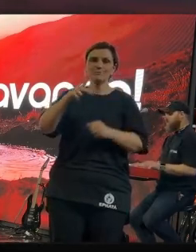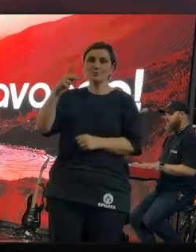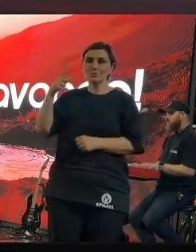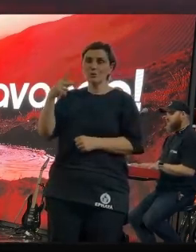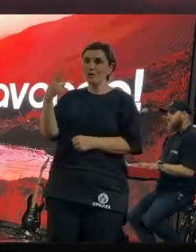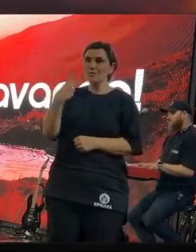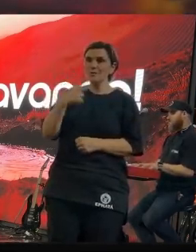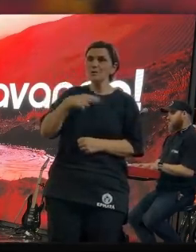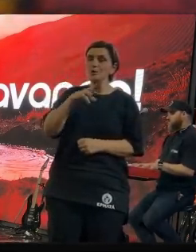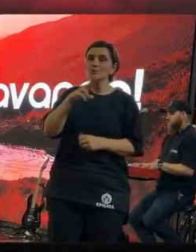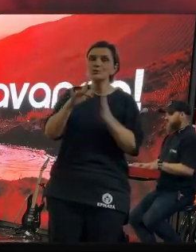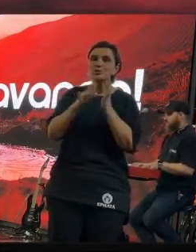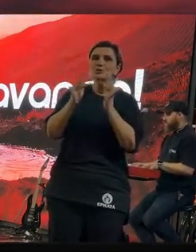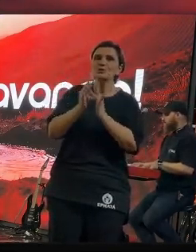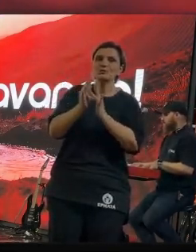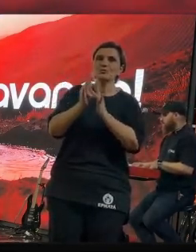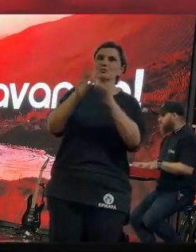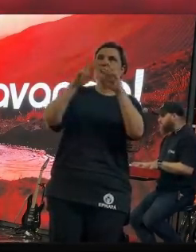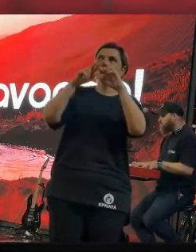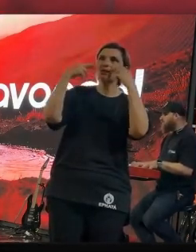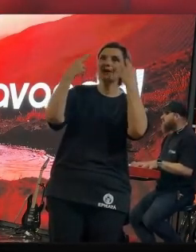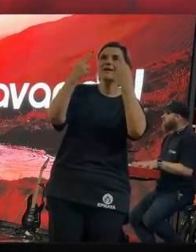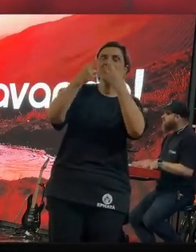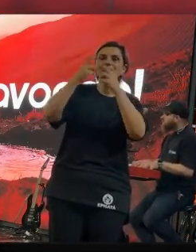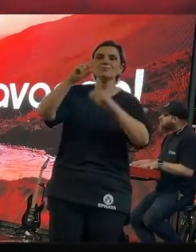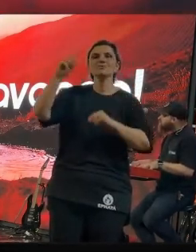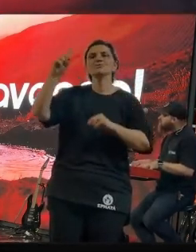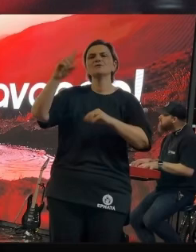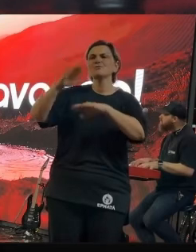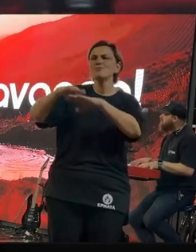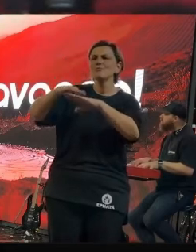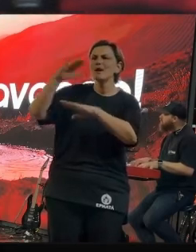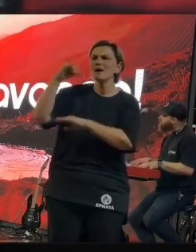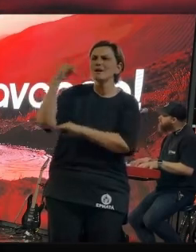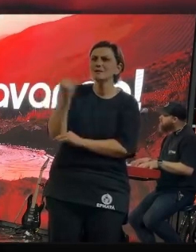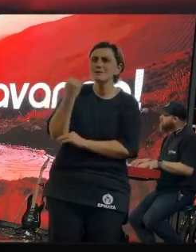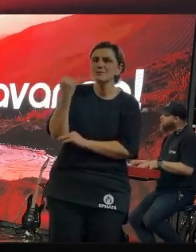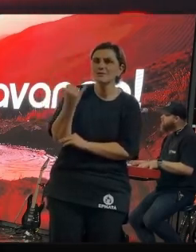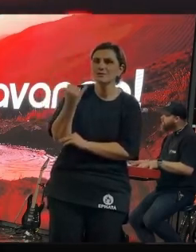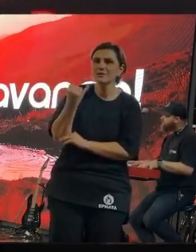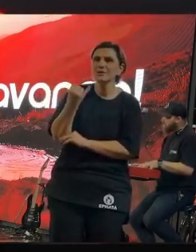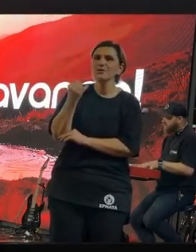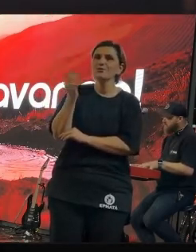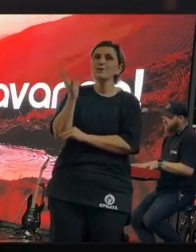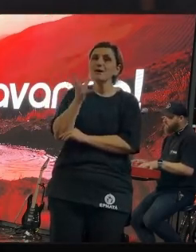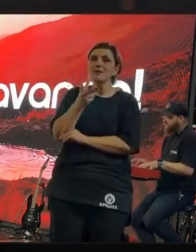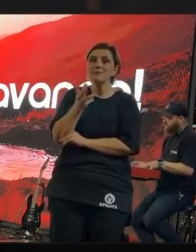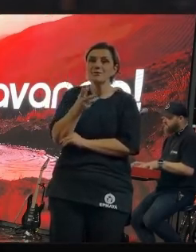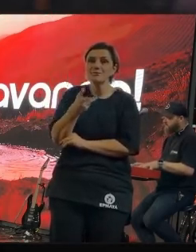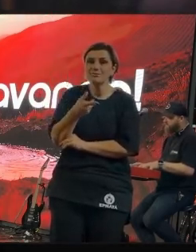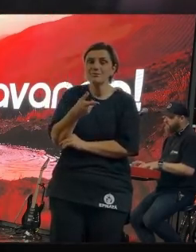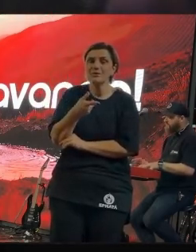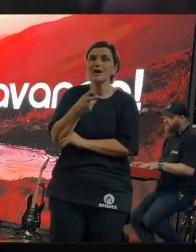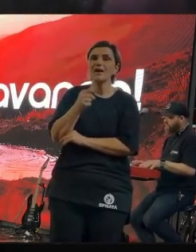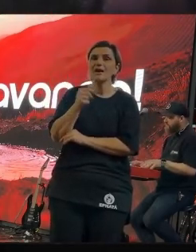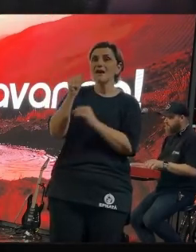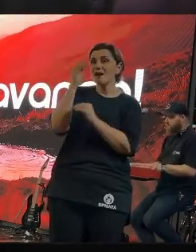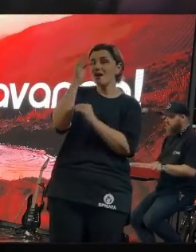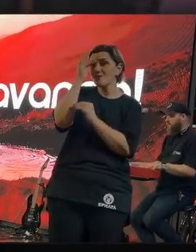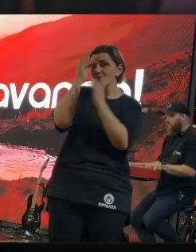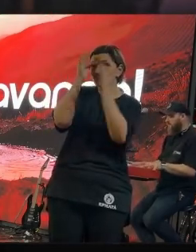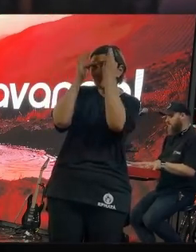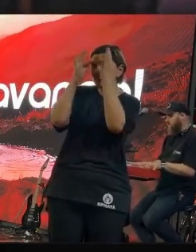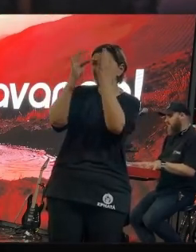de Jesus. No reino de Deus, mais importante do que a velocidade é a